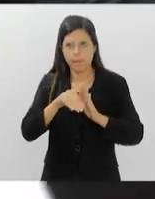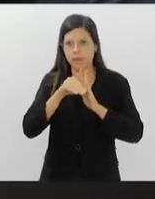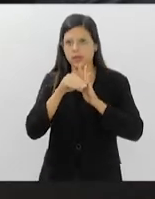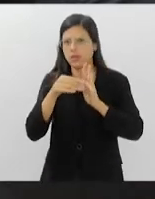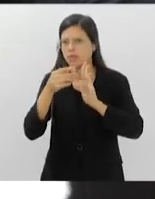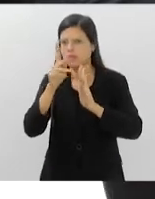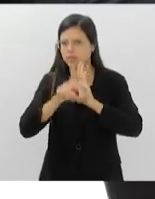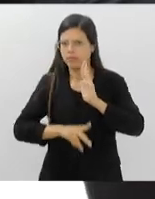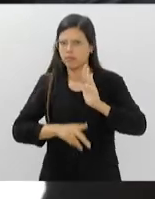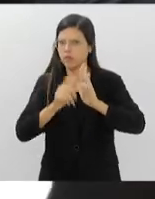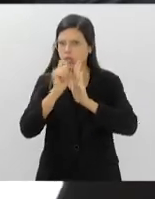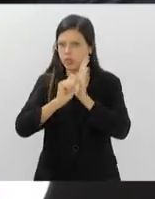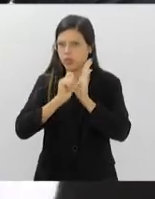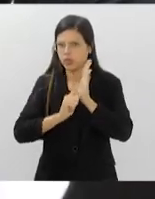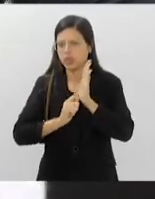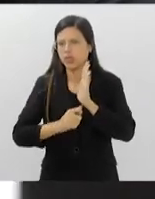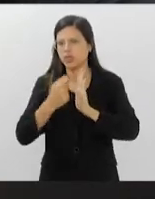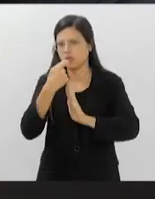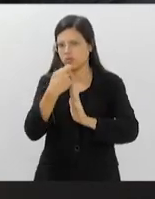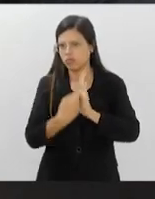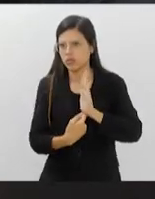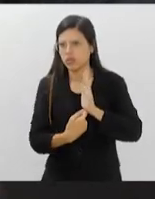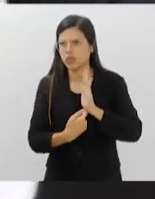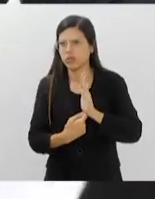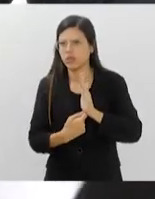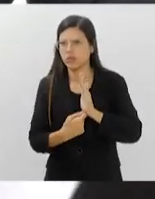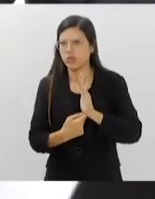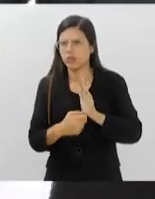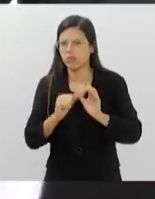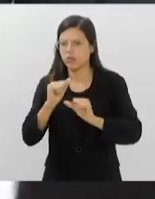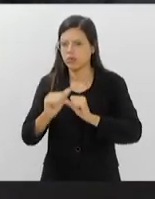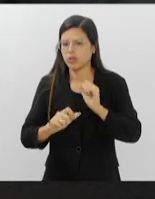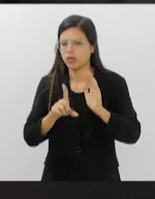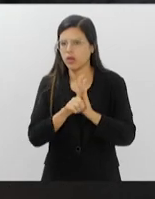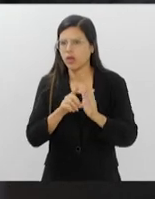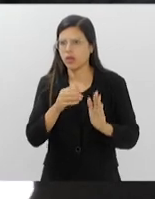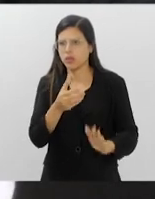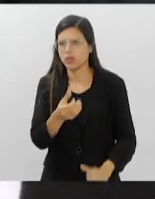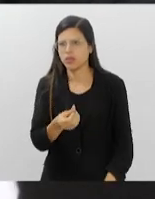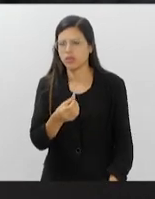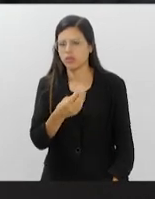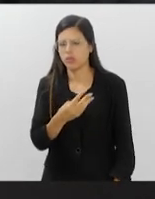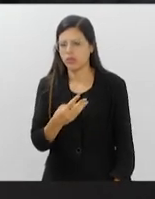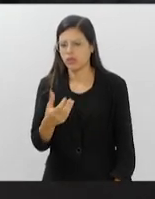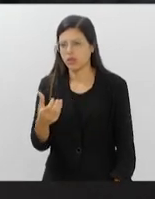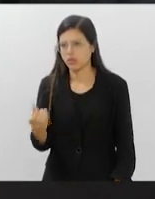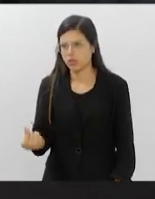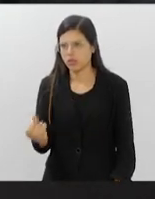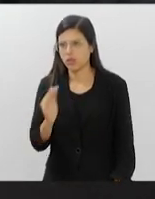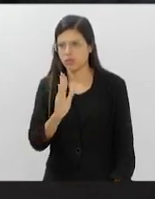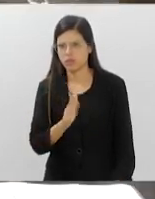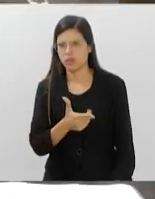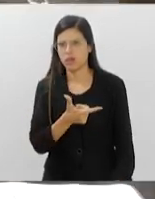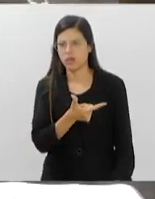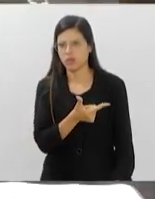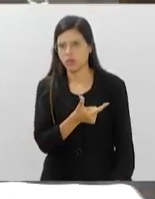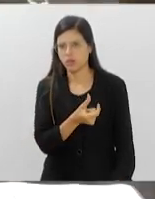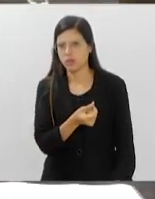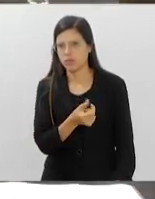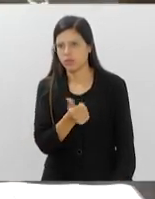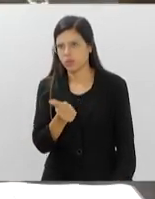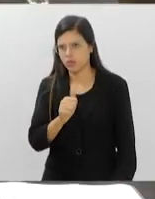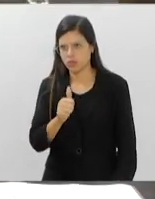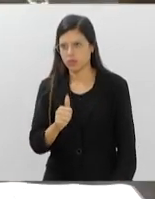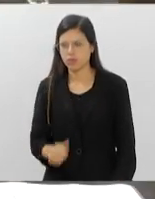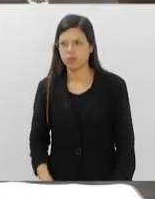reescrito, alterando a lei... Meia dúzia, desculpe. Alterando a lei 6.036 de 2011. A gente